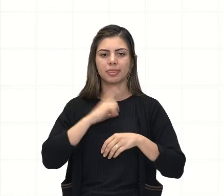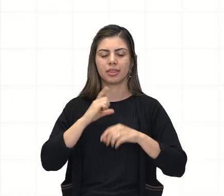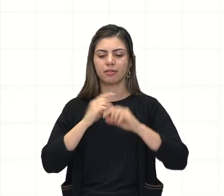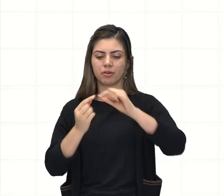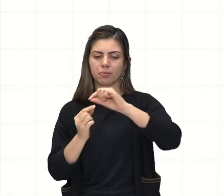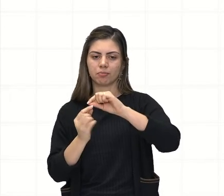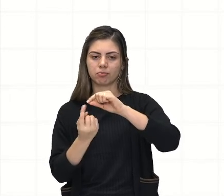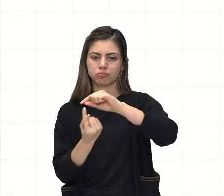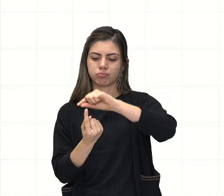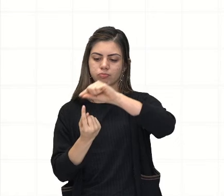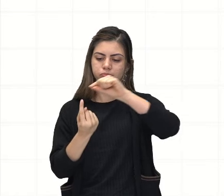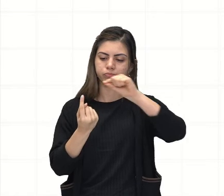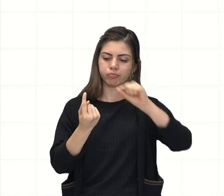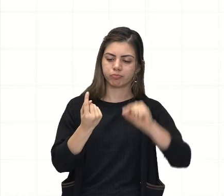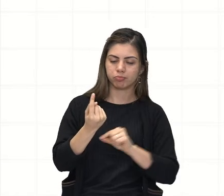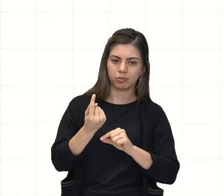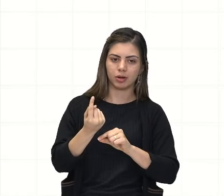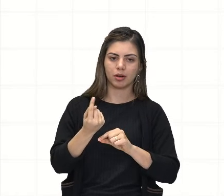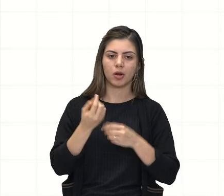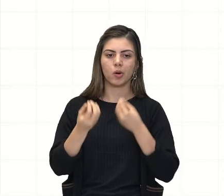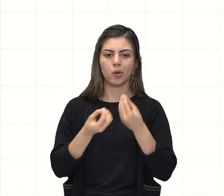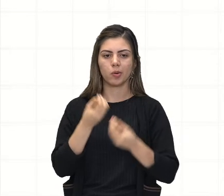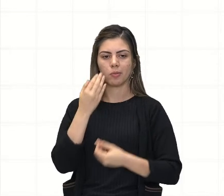né? Ó,